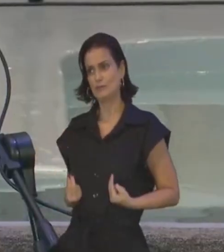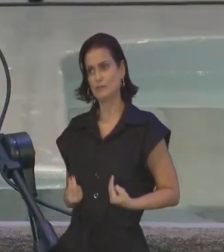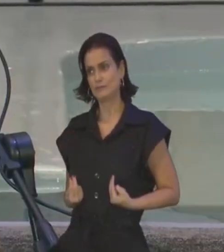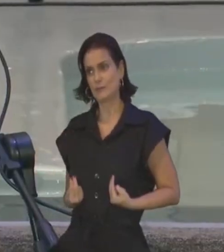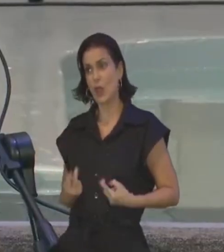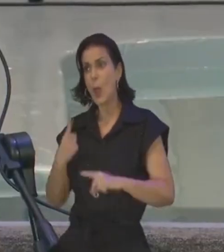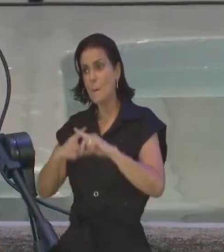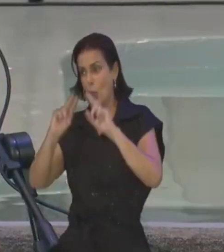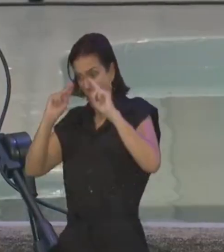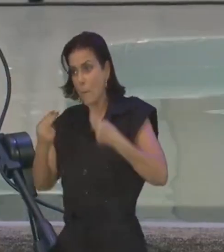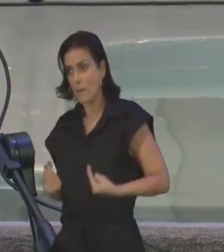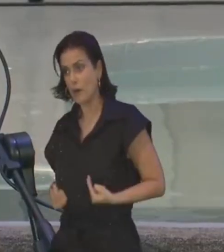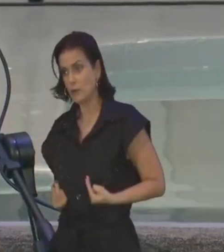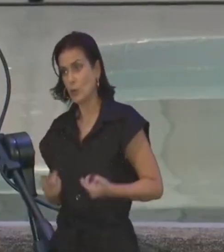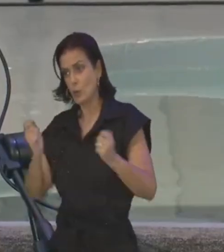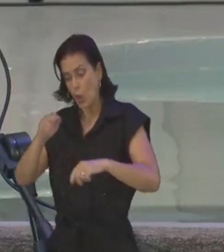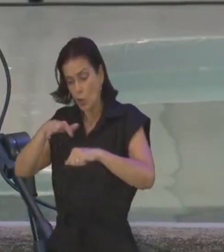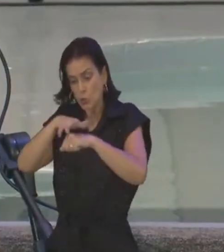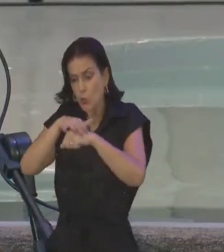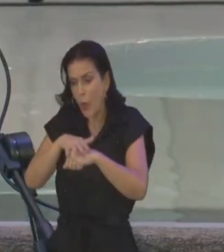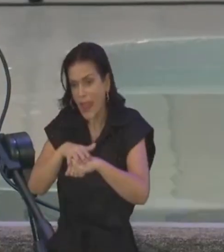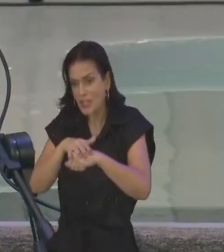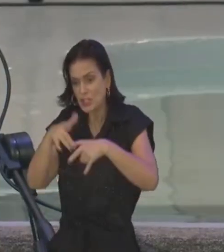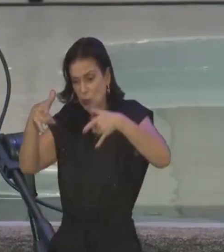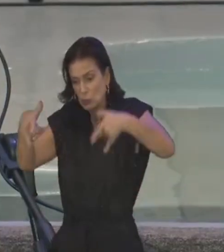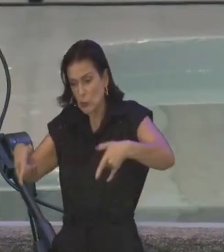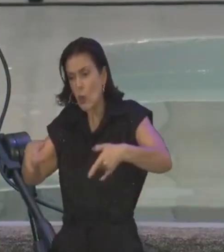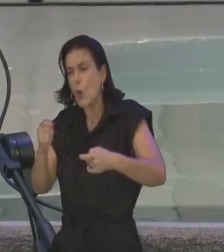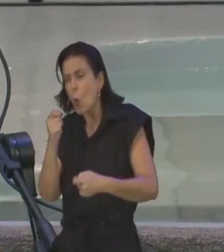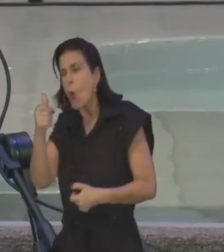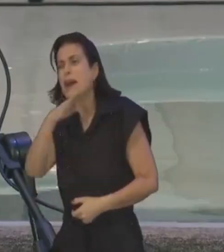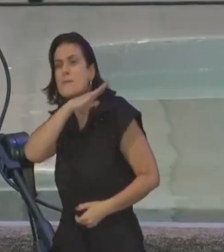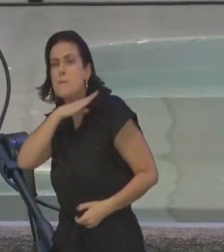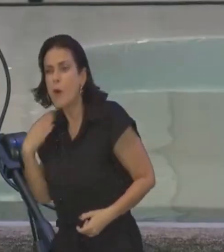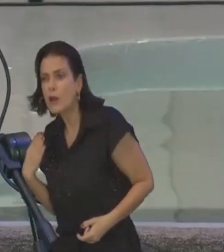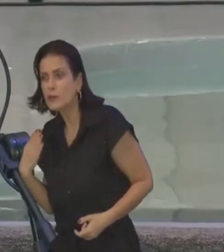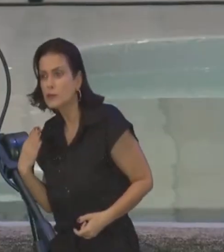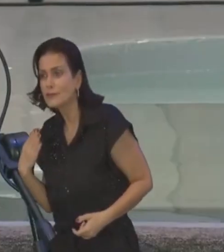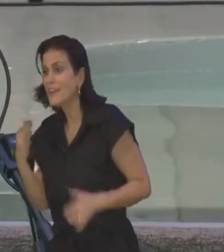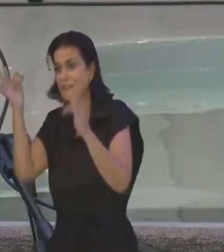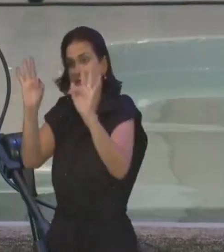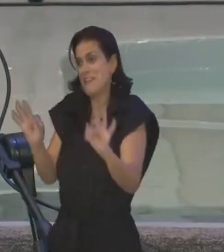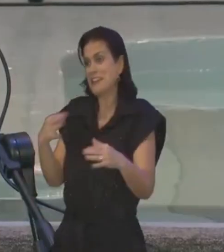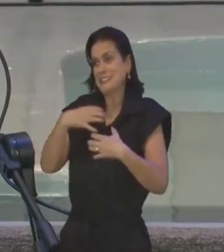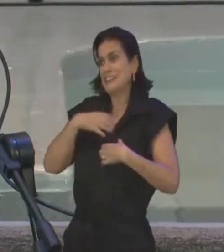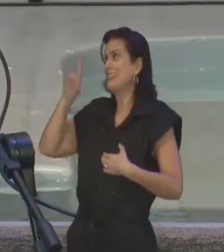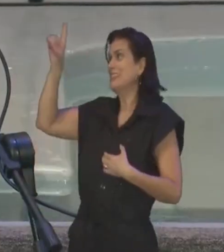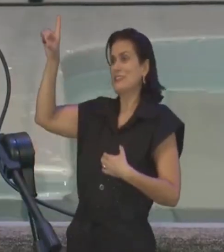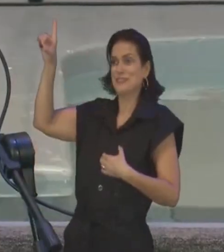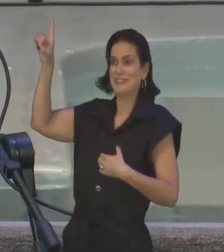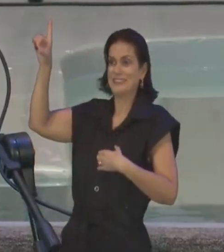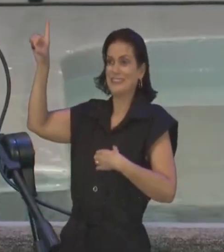Porque o ser humano pode estar doente, estar numa cama de morte, no leito de morte, e estar feliz com Deus.